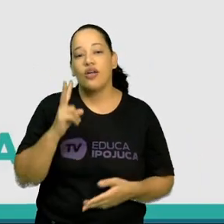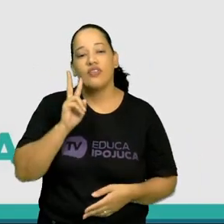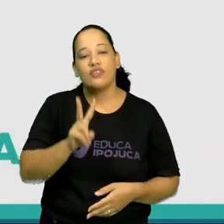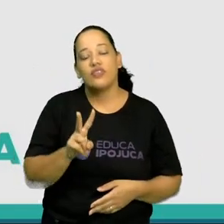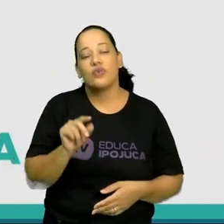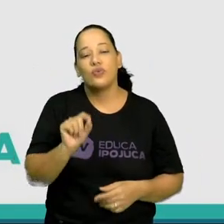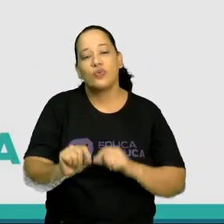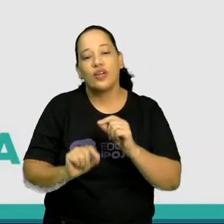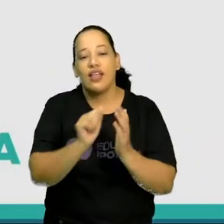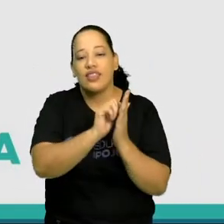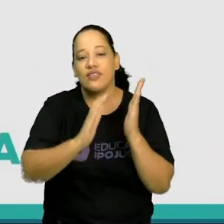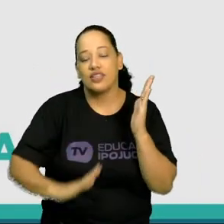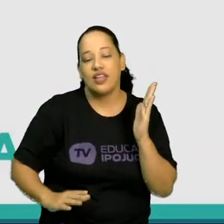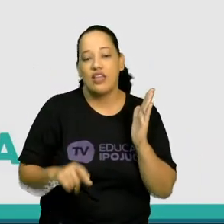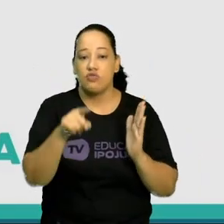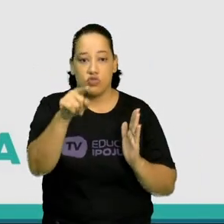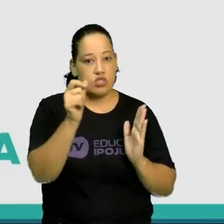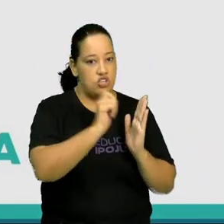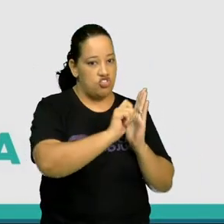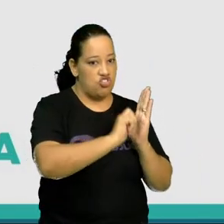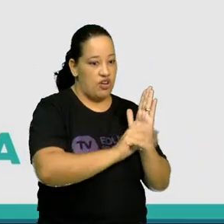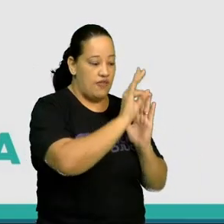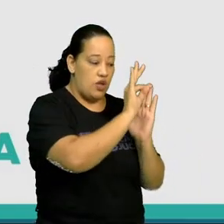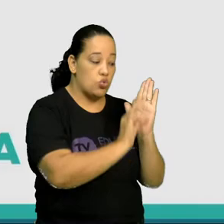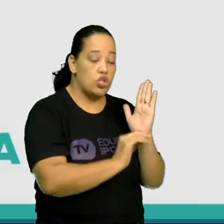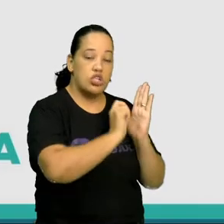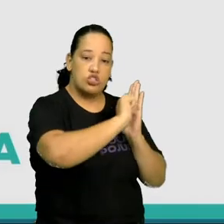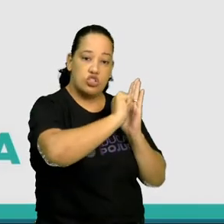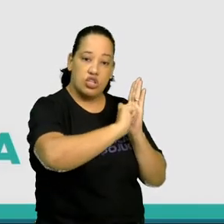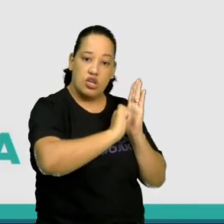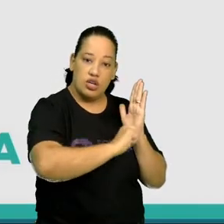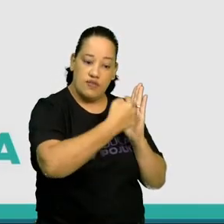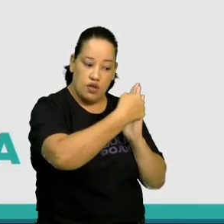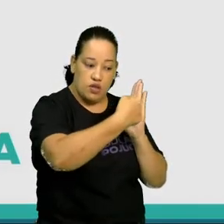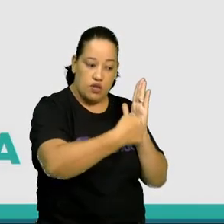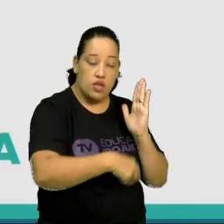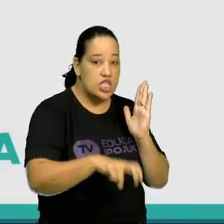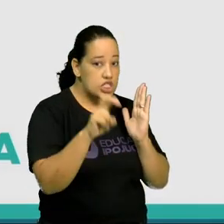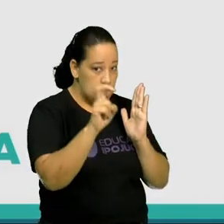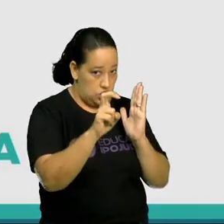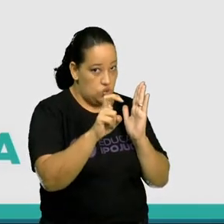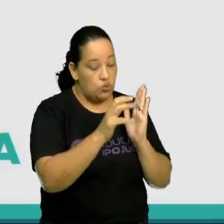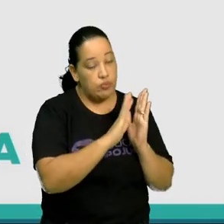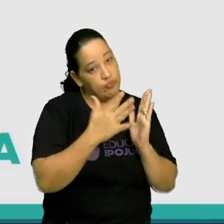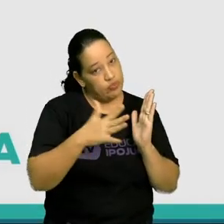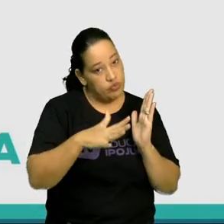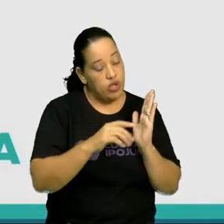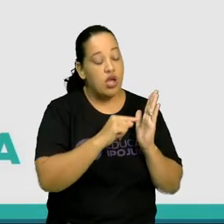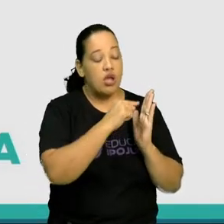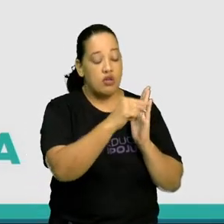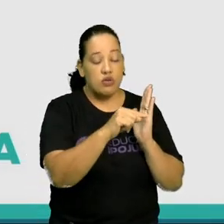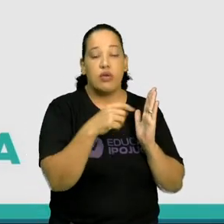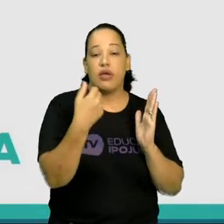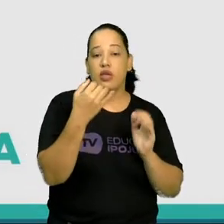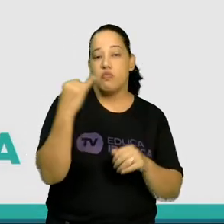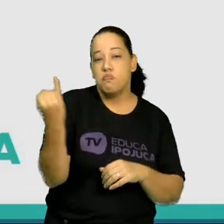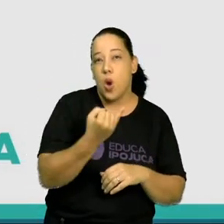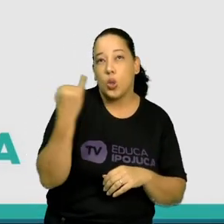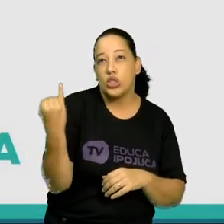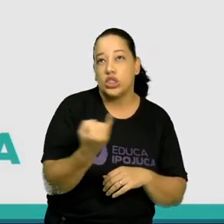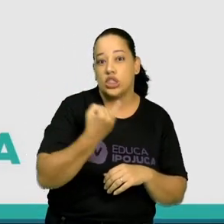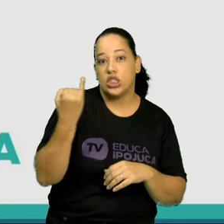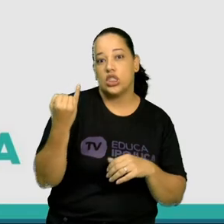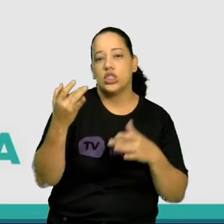é: escreva um texto de no mínimo 5 linhas sobre a importância do ensaio para o teatro,